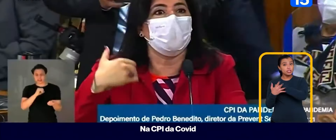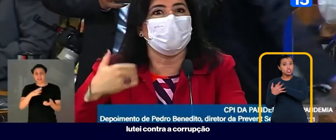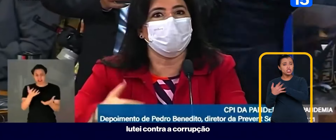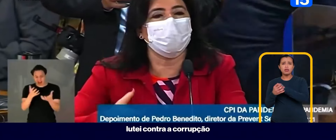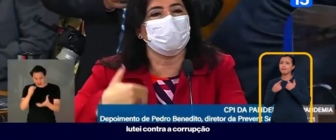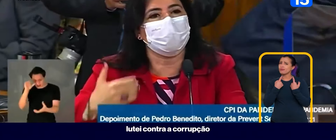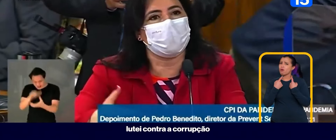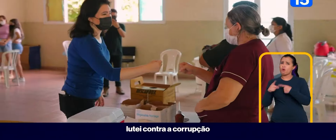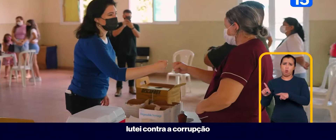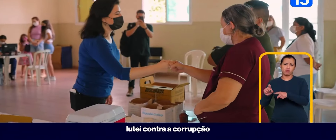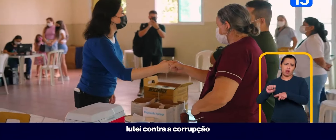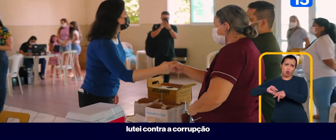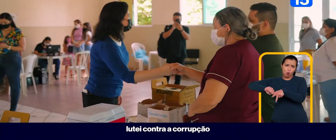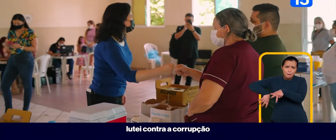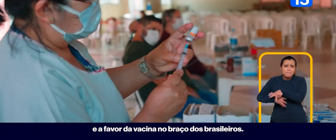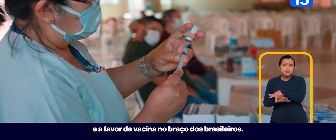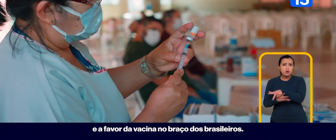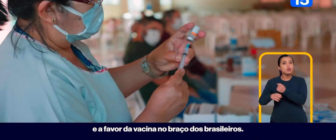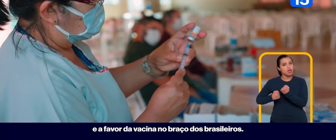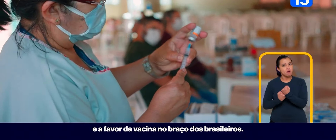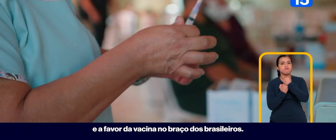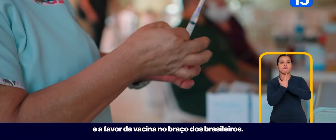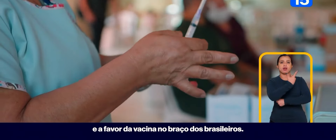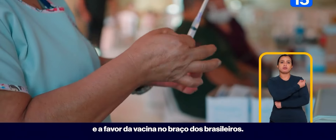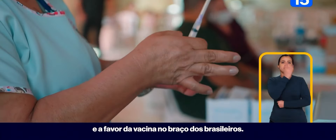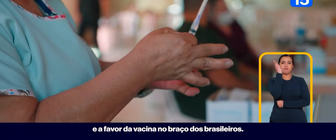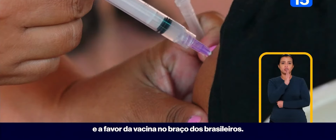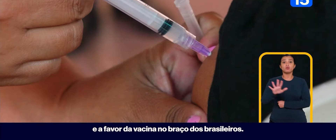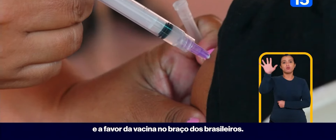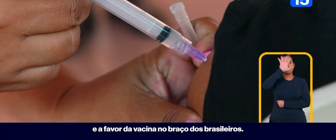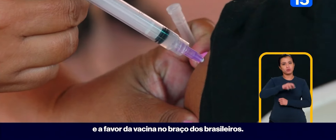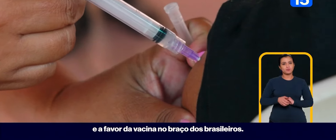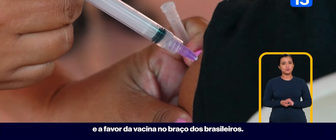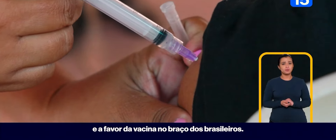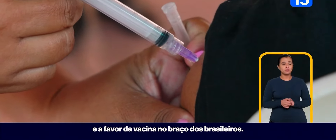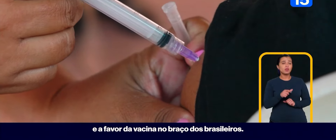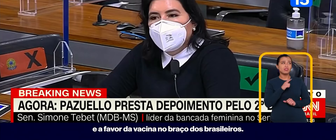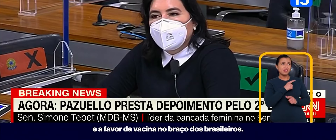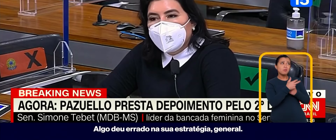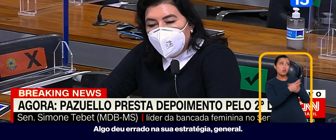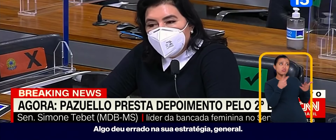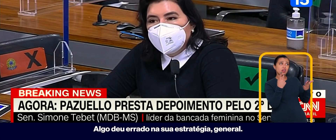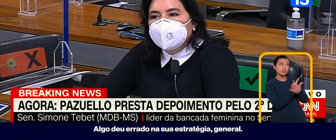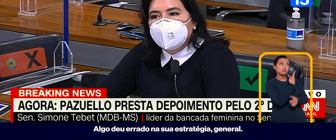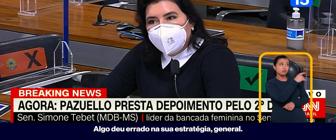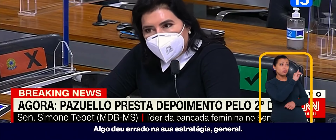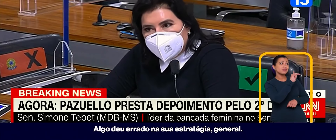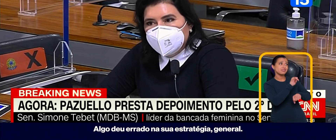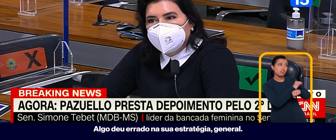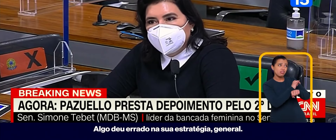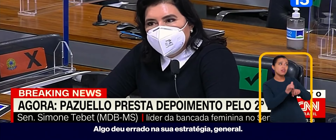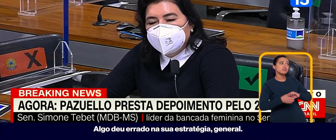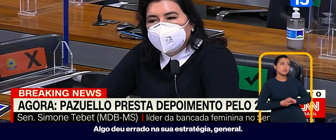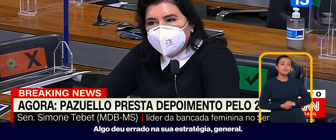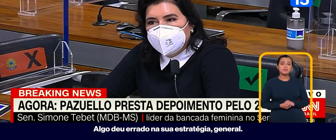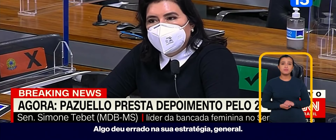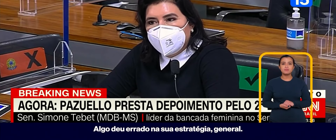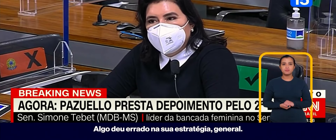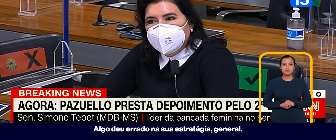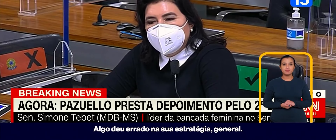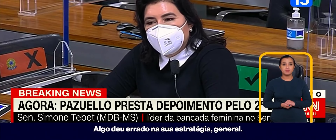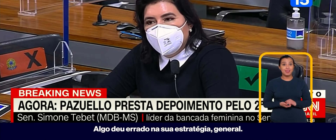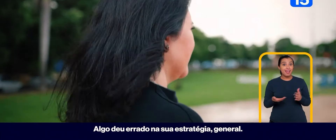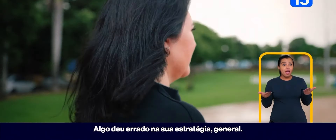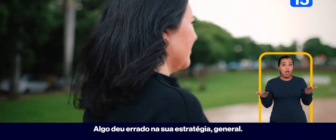Covid Lutei contra a corrupção E a favor da vacina No braço dos brasileiros Algo deu errado Na sua